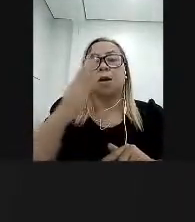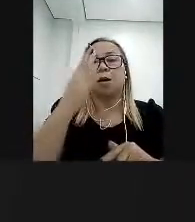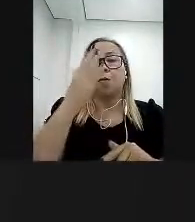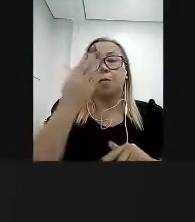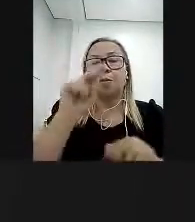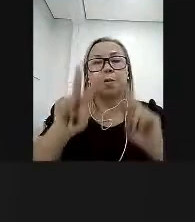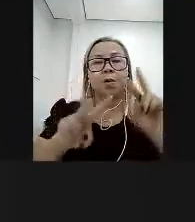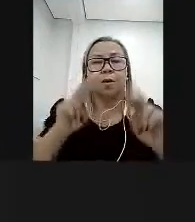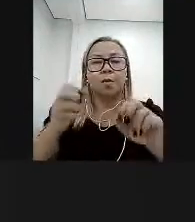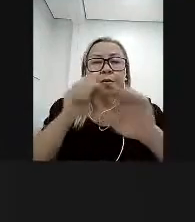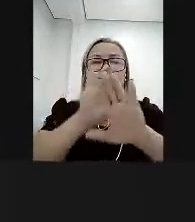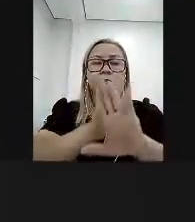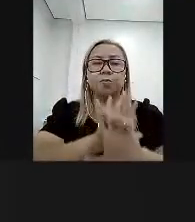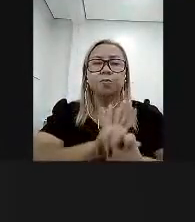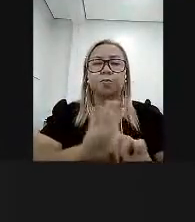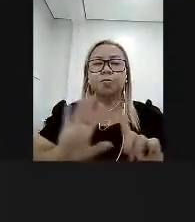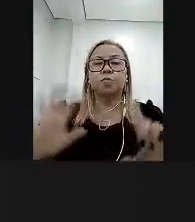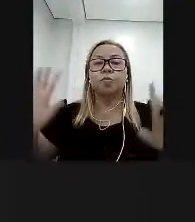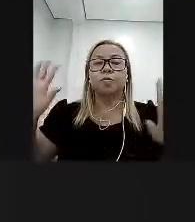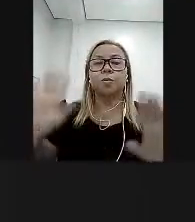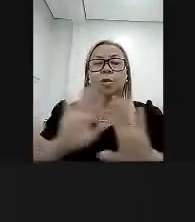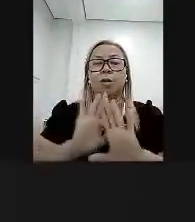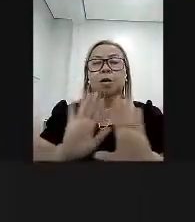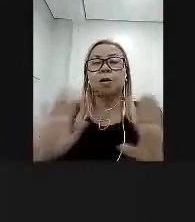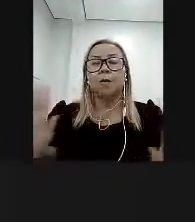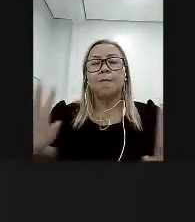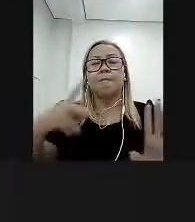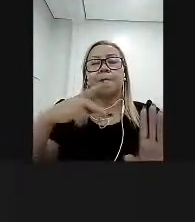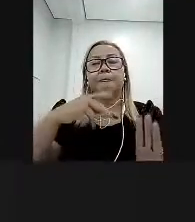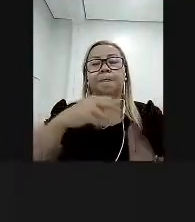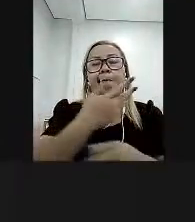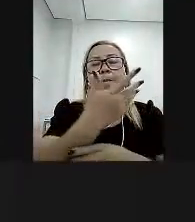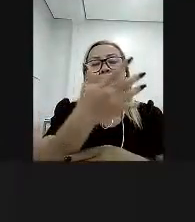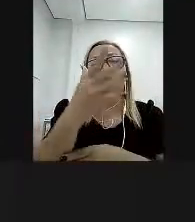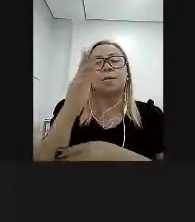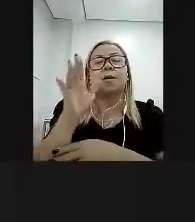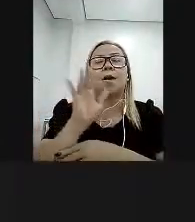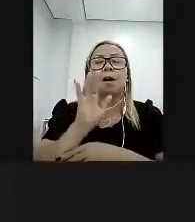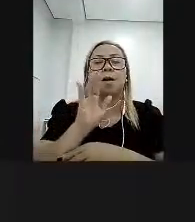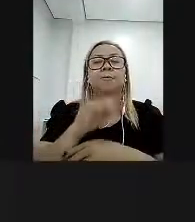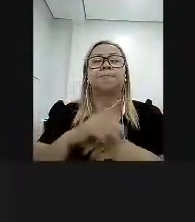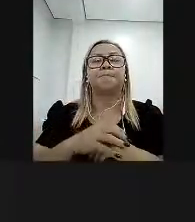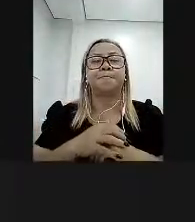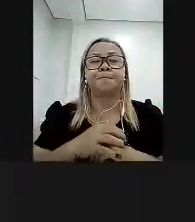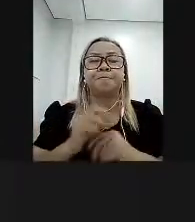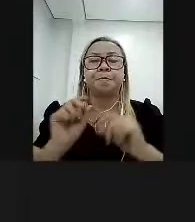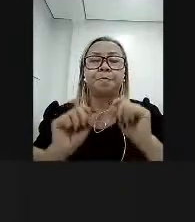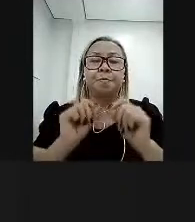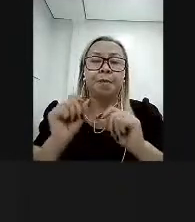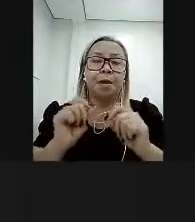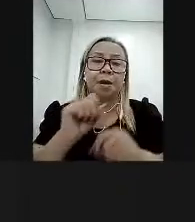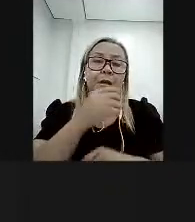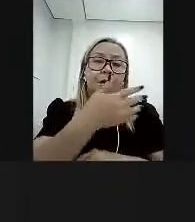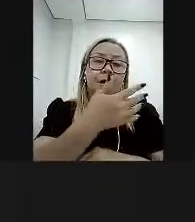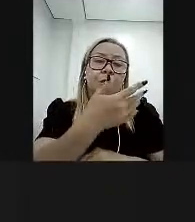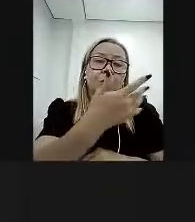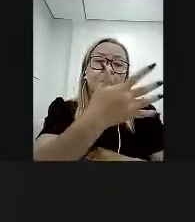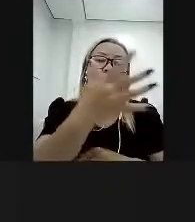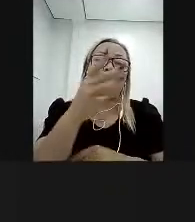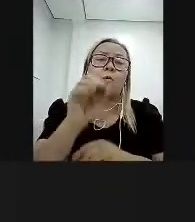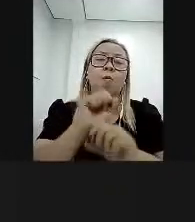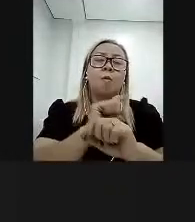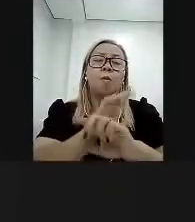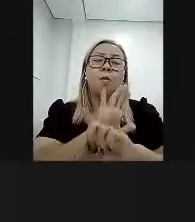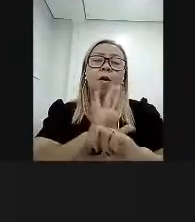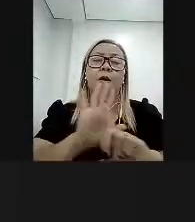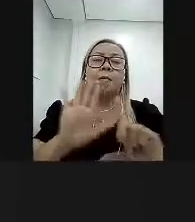da paisagem, porque como são 36 lajotas, a paisagem ela vira uma